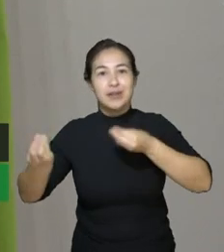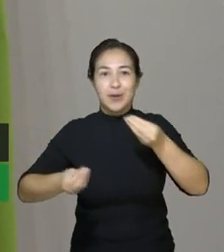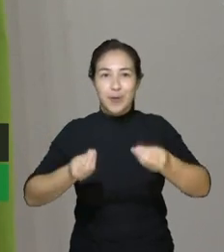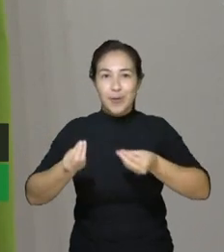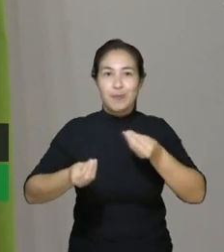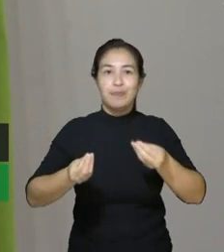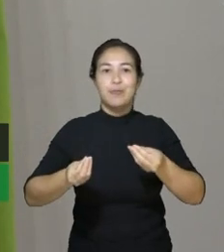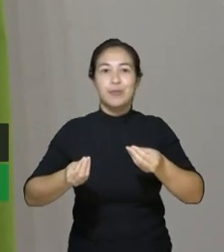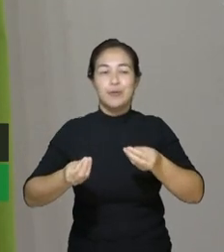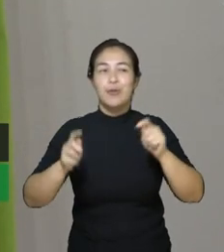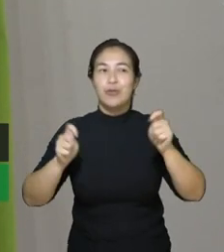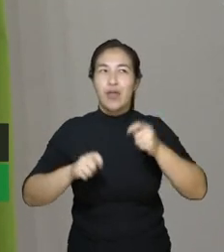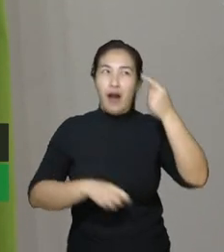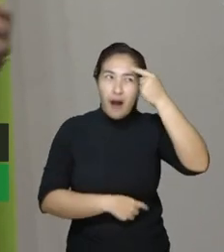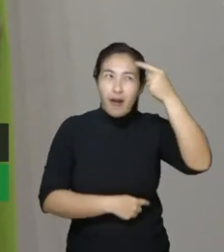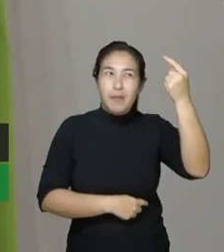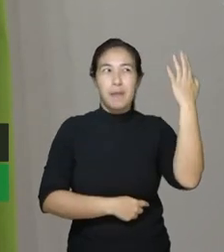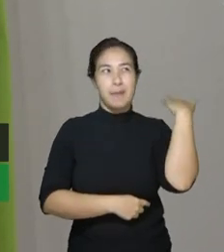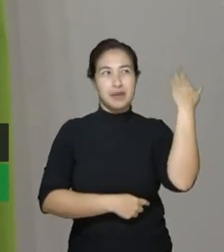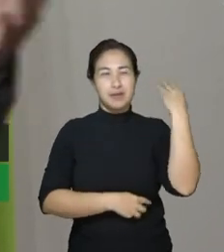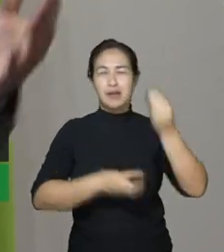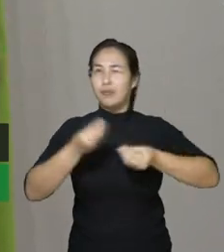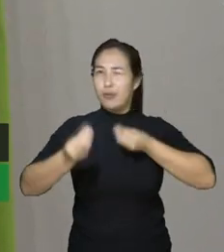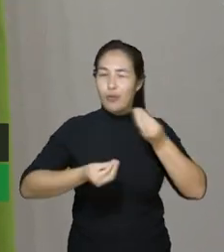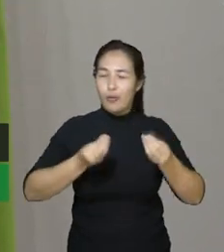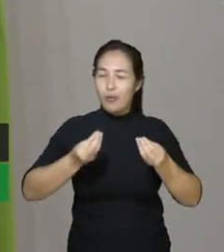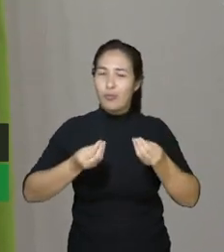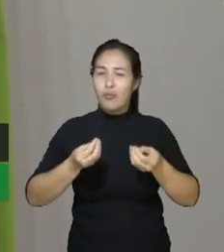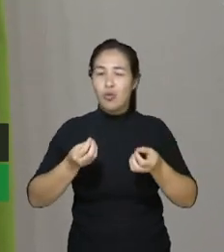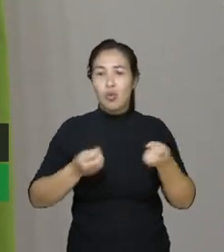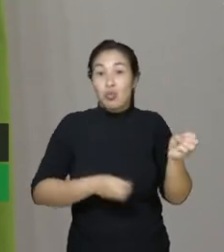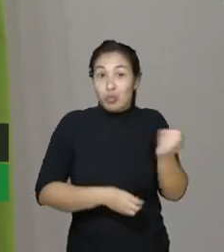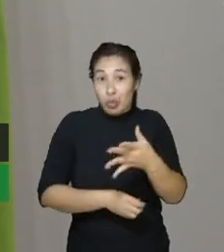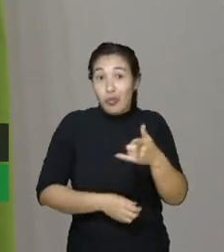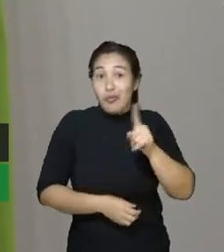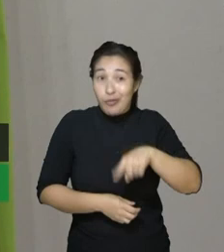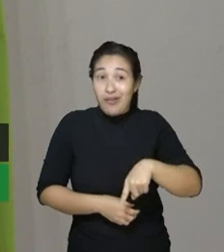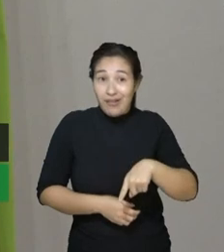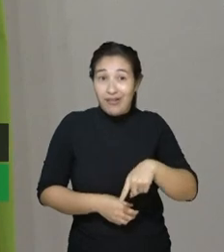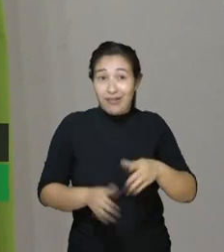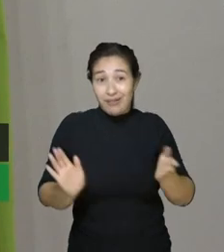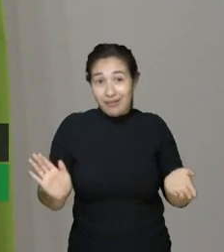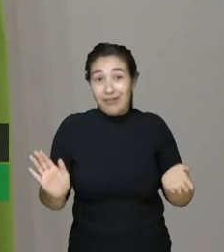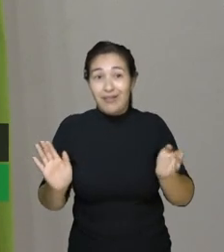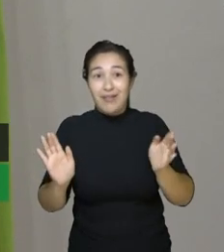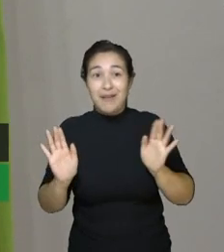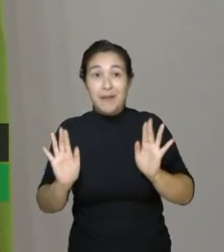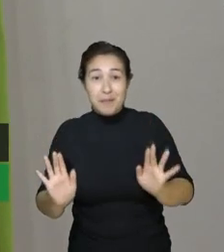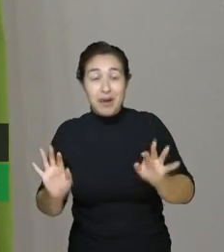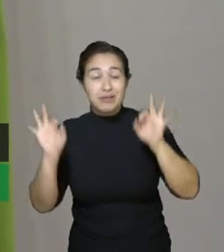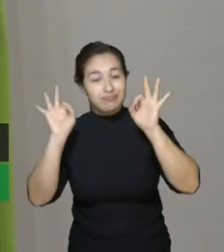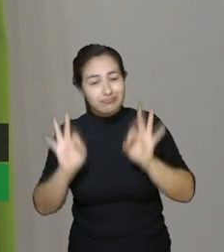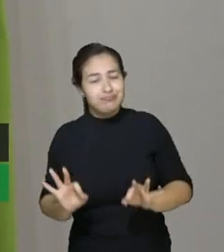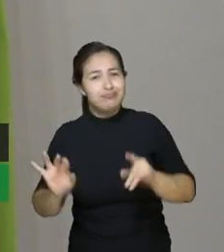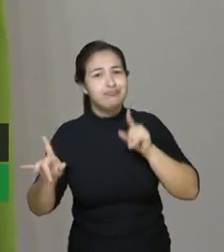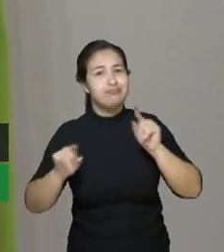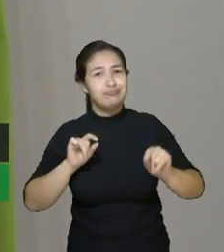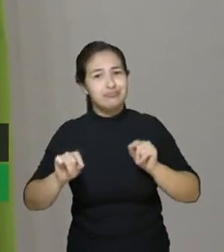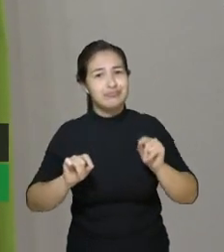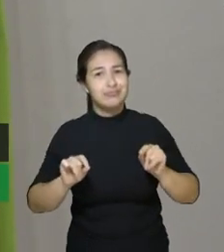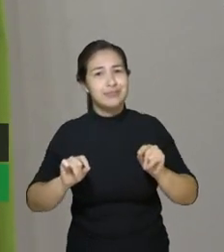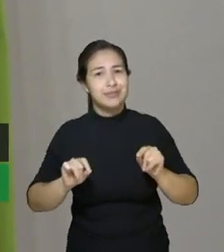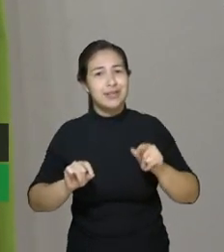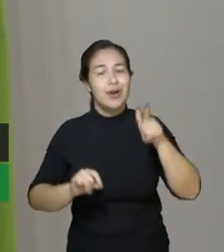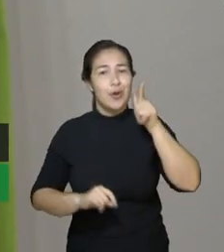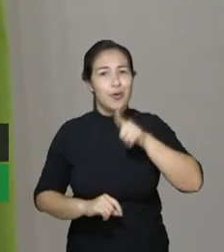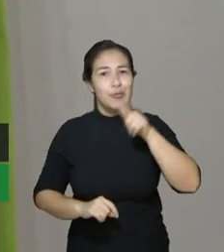lá, um outro mundo, um outro cenário, mas tenho certeza que vamos